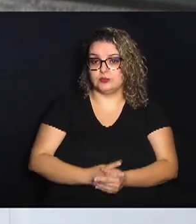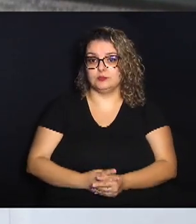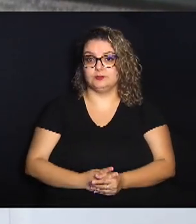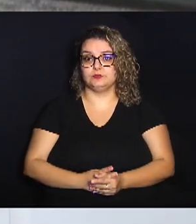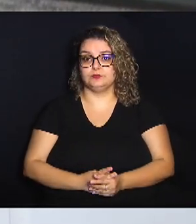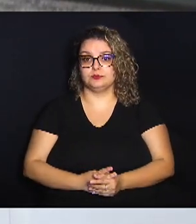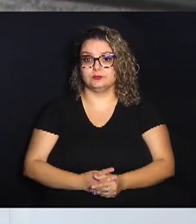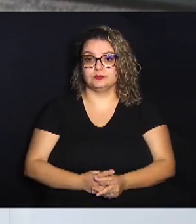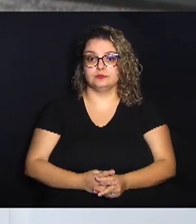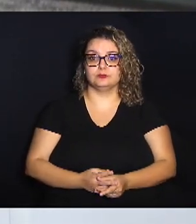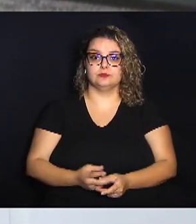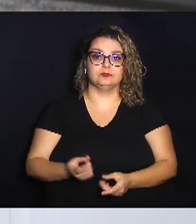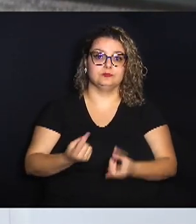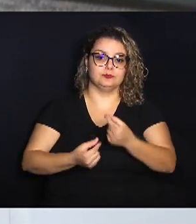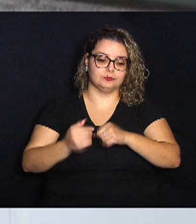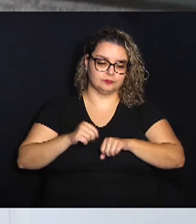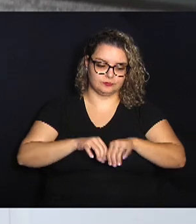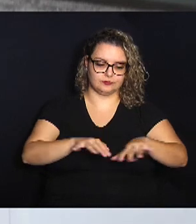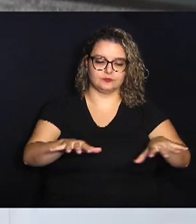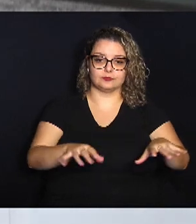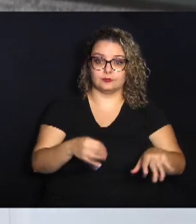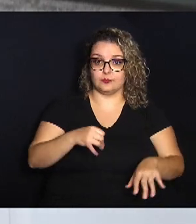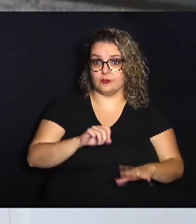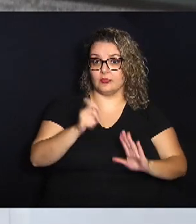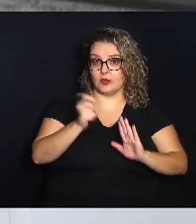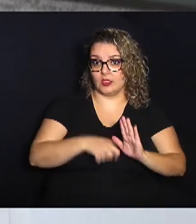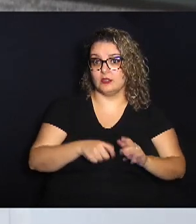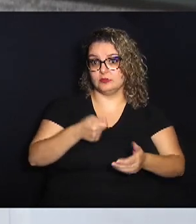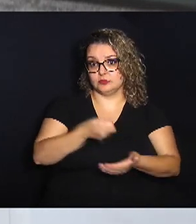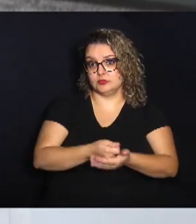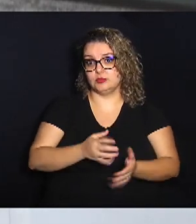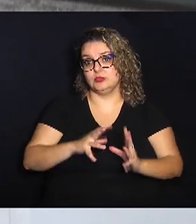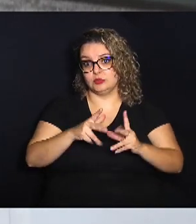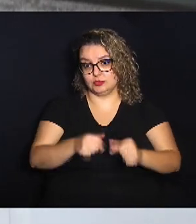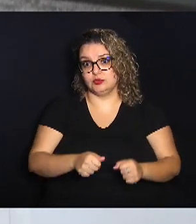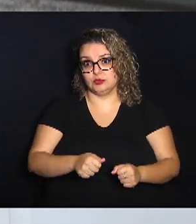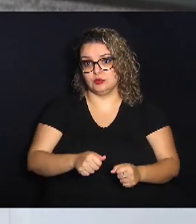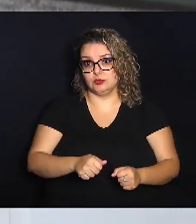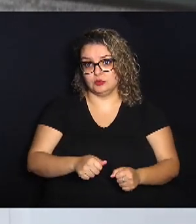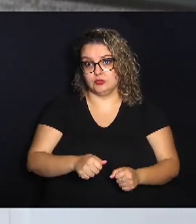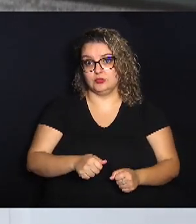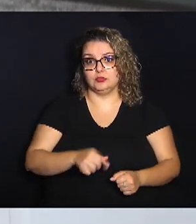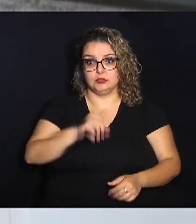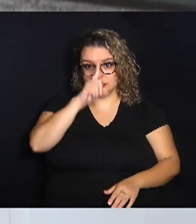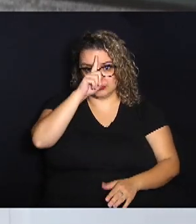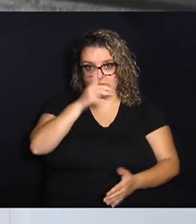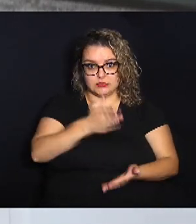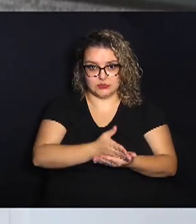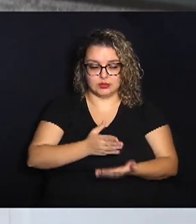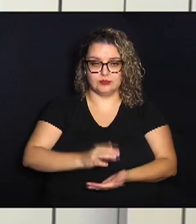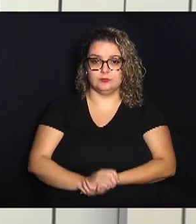da distribuição desse dinheiro e se realmente foi executado a contento aquilo que foi direcionado.